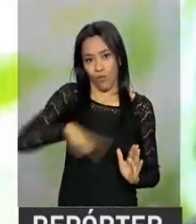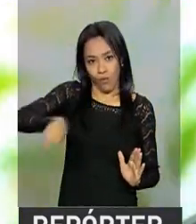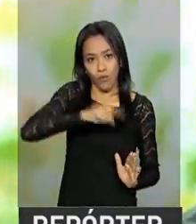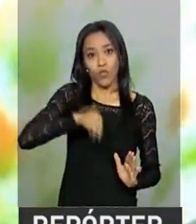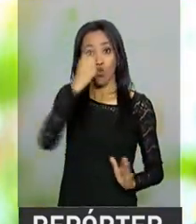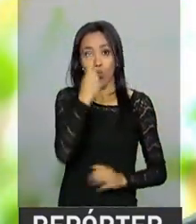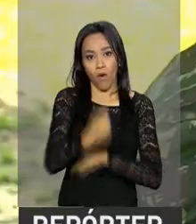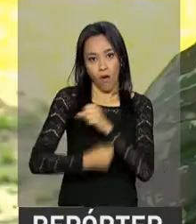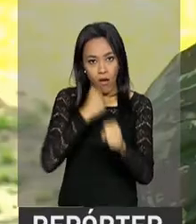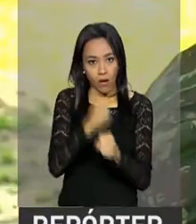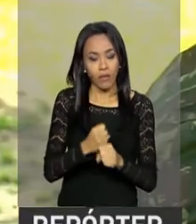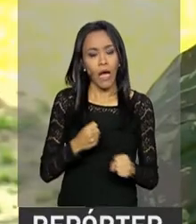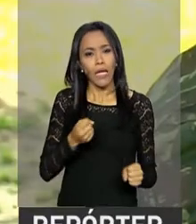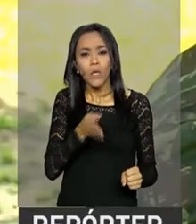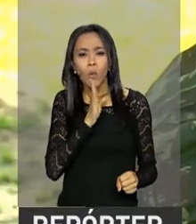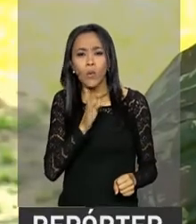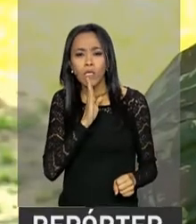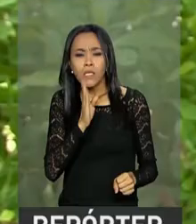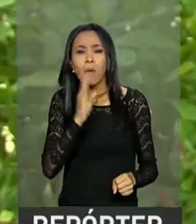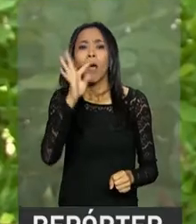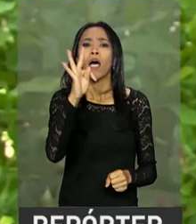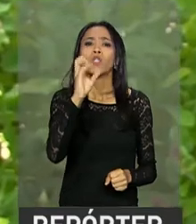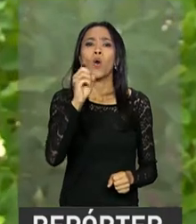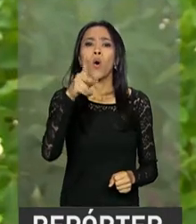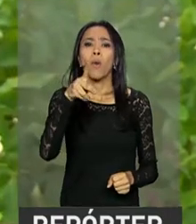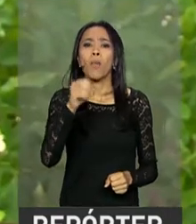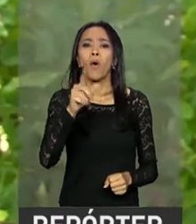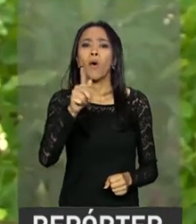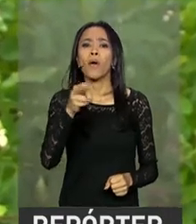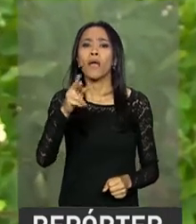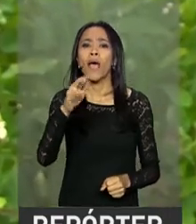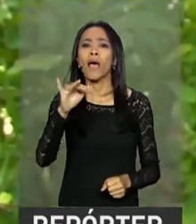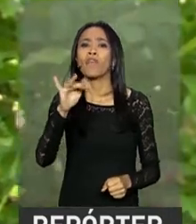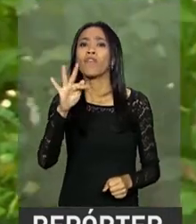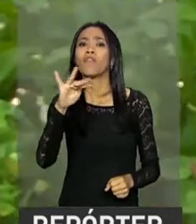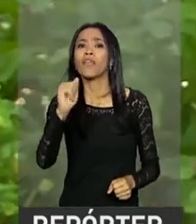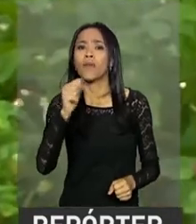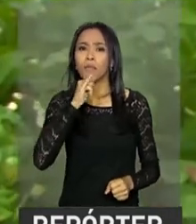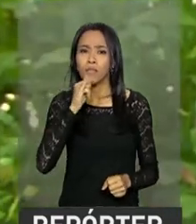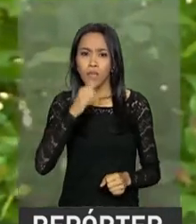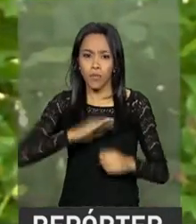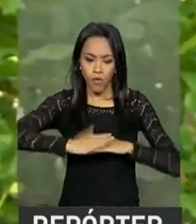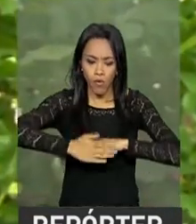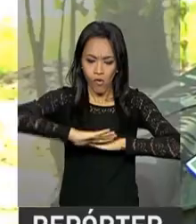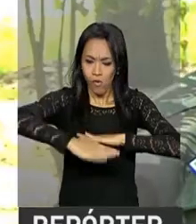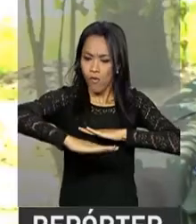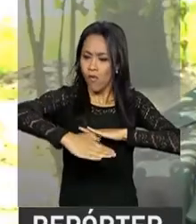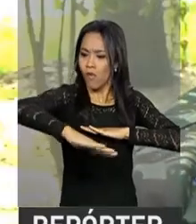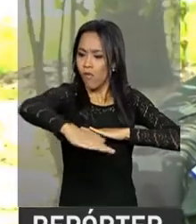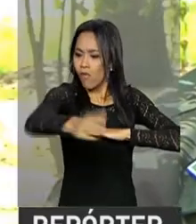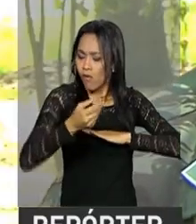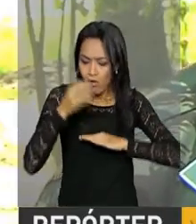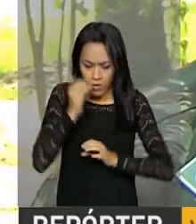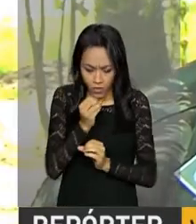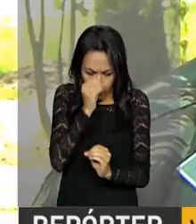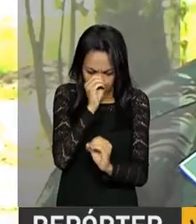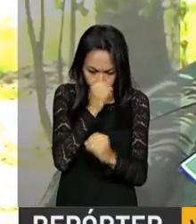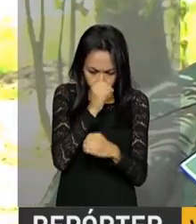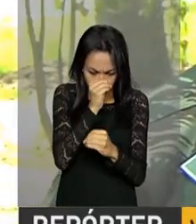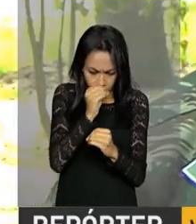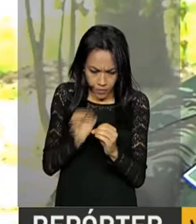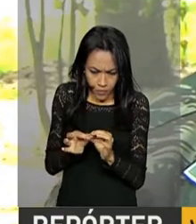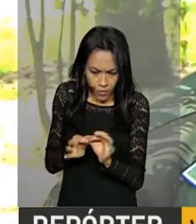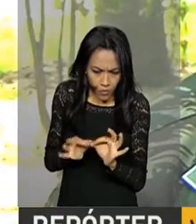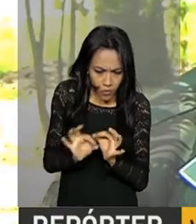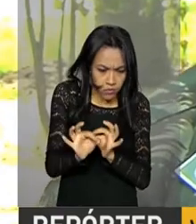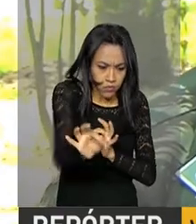da profissão, ele conheceu a topografia, ciência que estuda as condições da superfície de um território. Minha expectativa agora é tentar